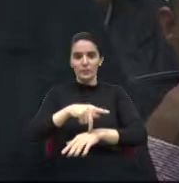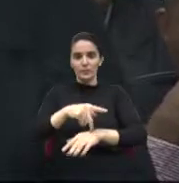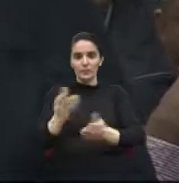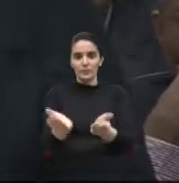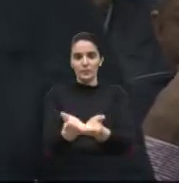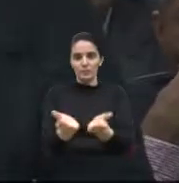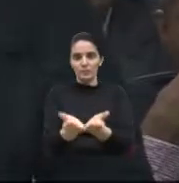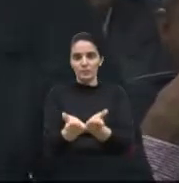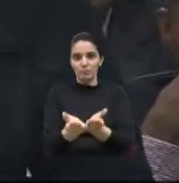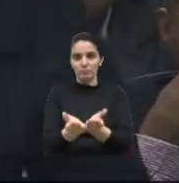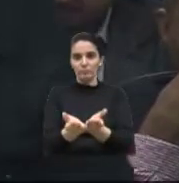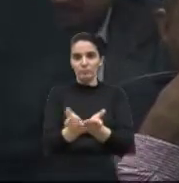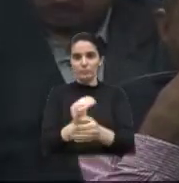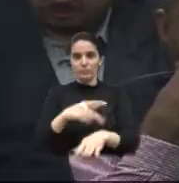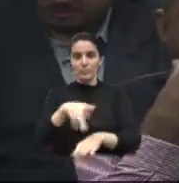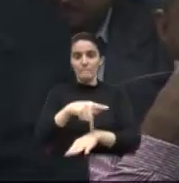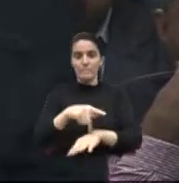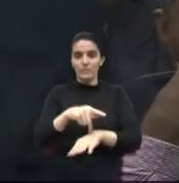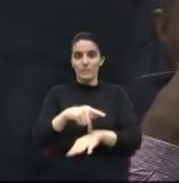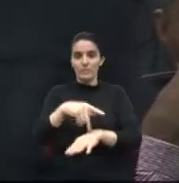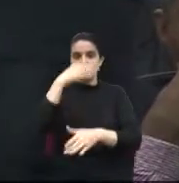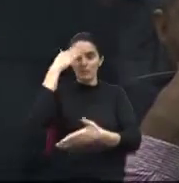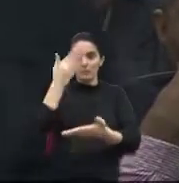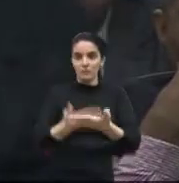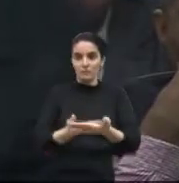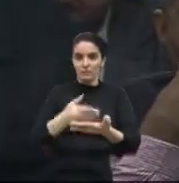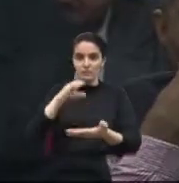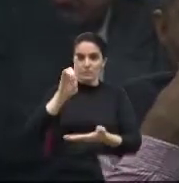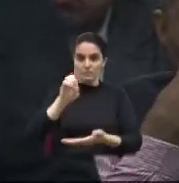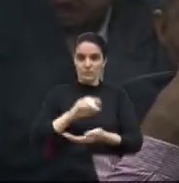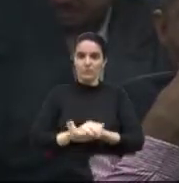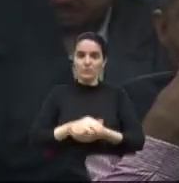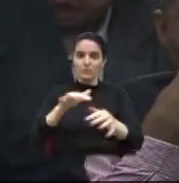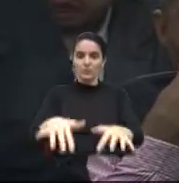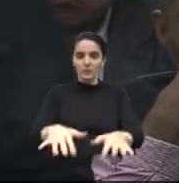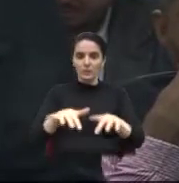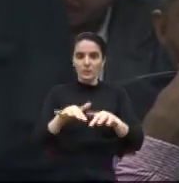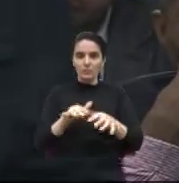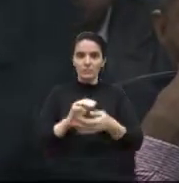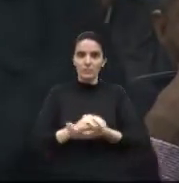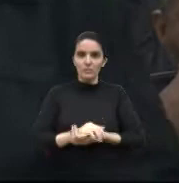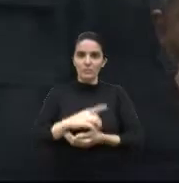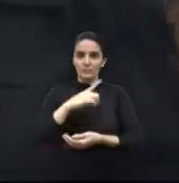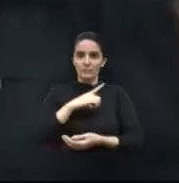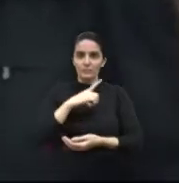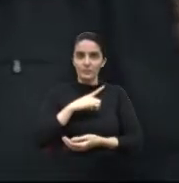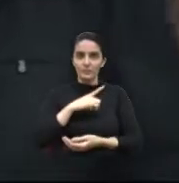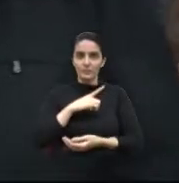cristão, e nós fizemos uma audiência pública aqui, só para terminar, trouxemos um representante católico,